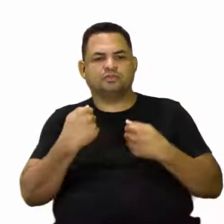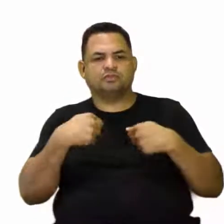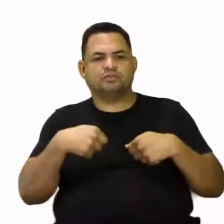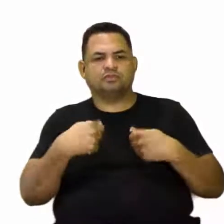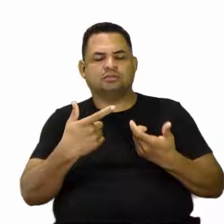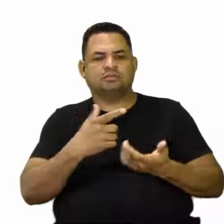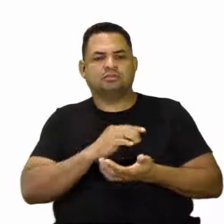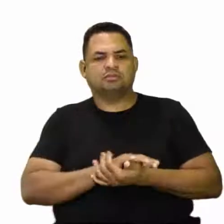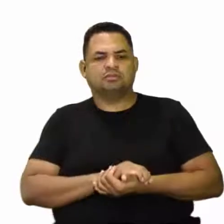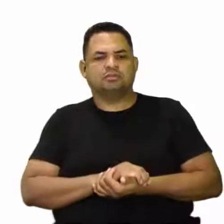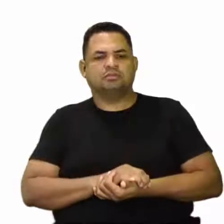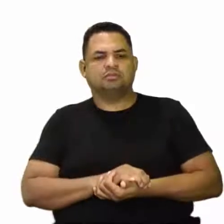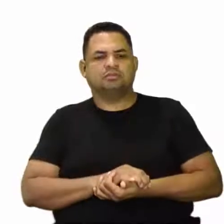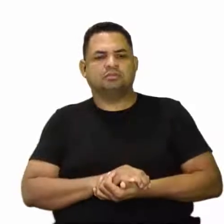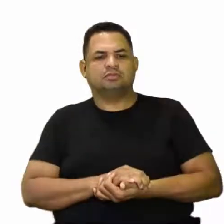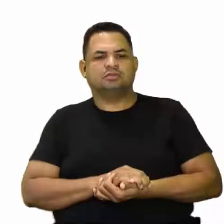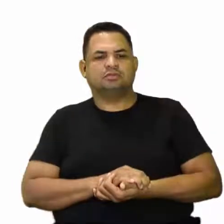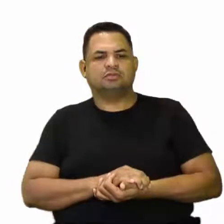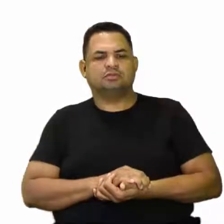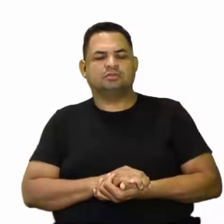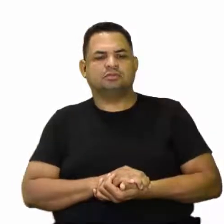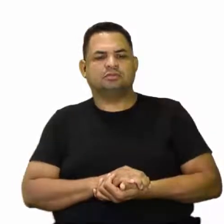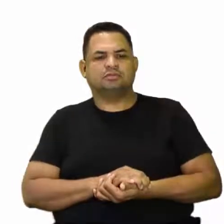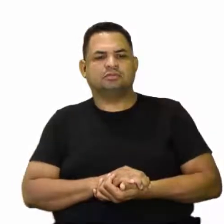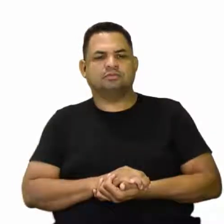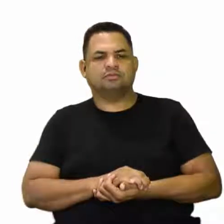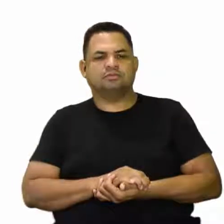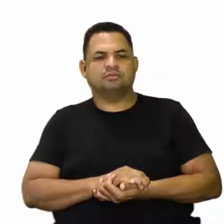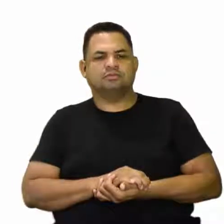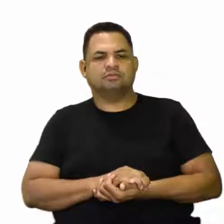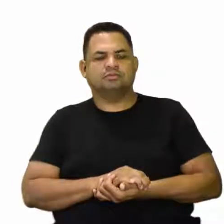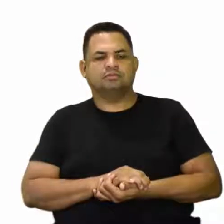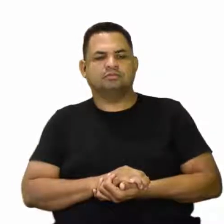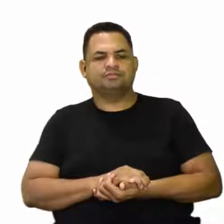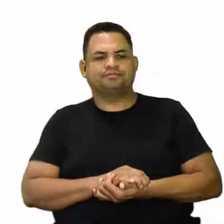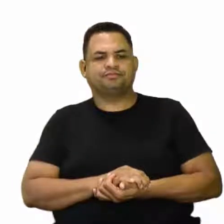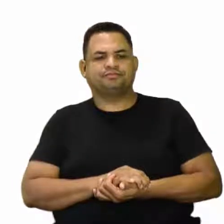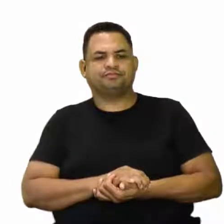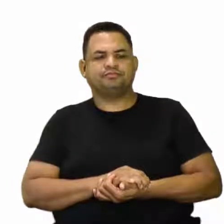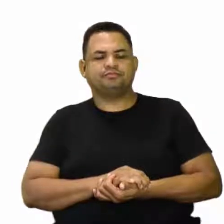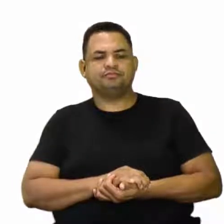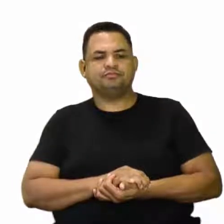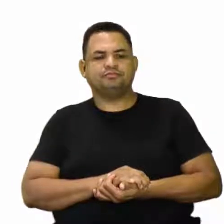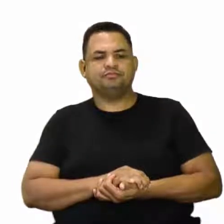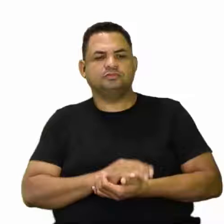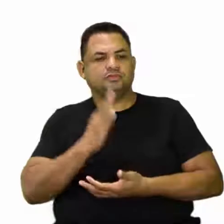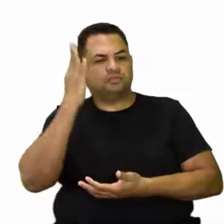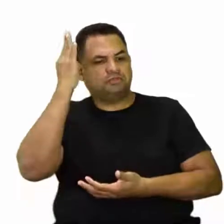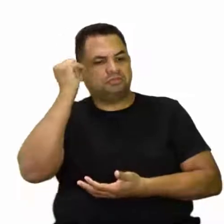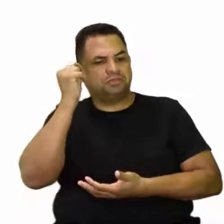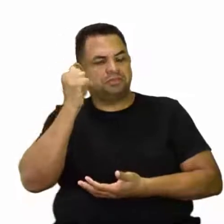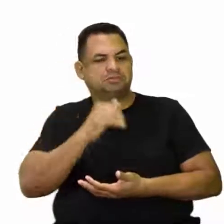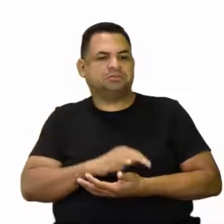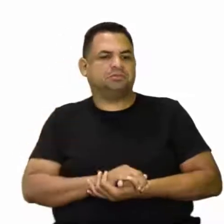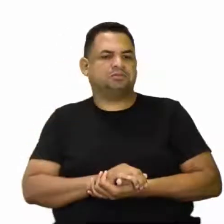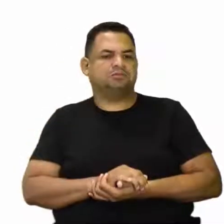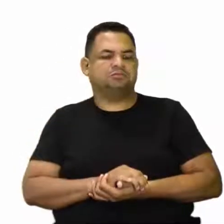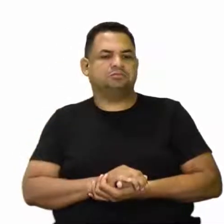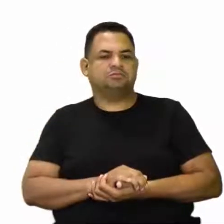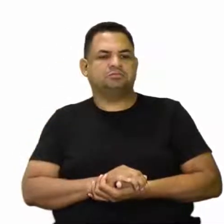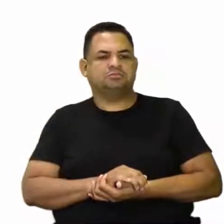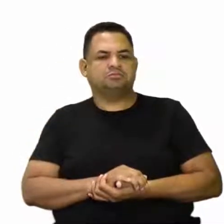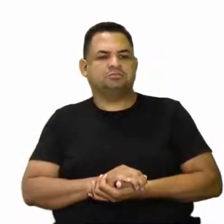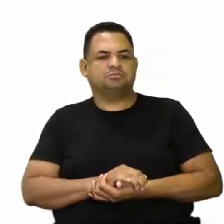poder, podre. Podria, podrias, podríamos. Saber,